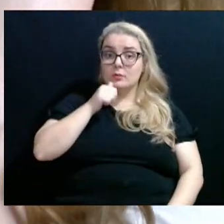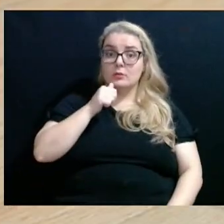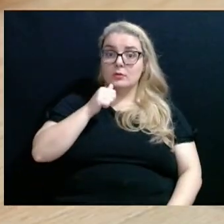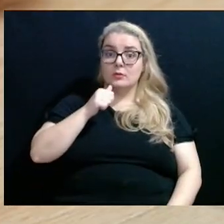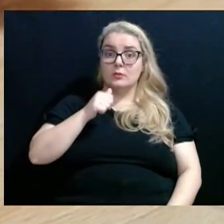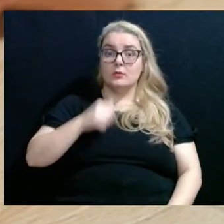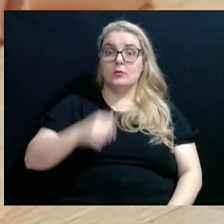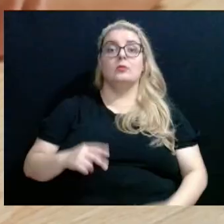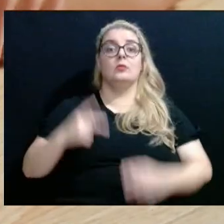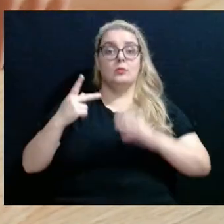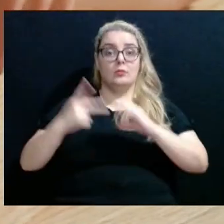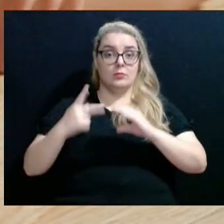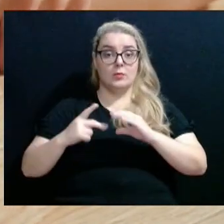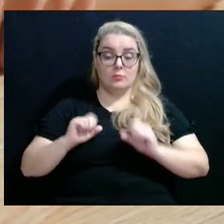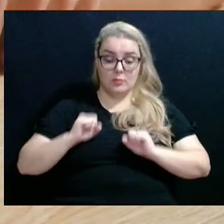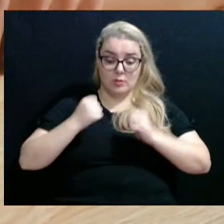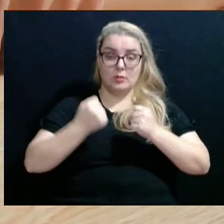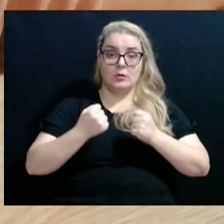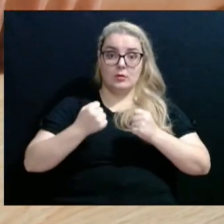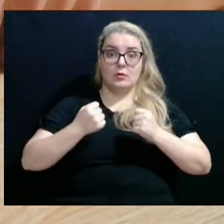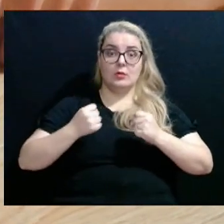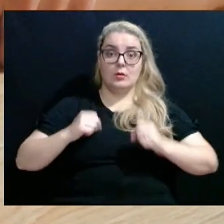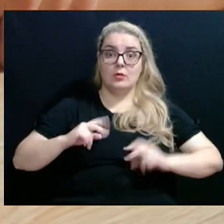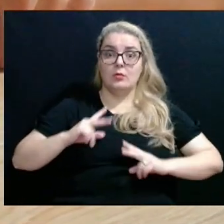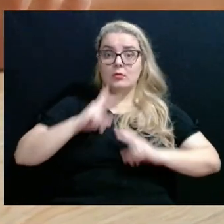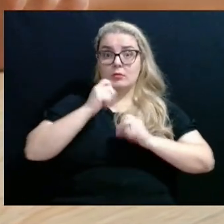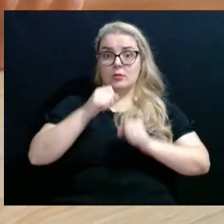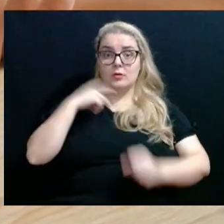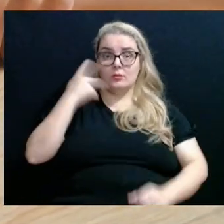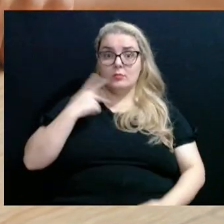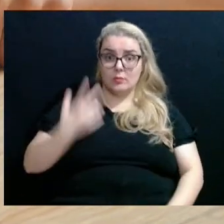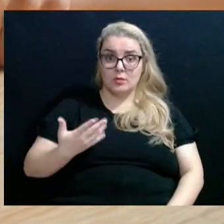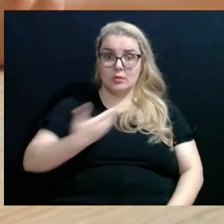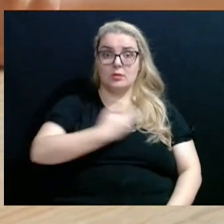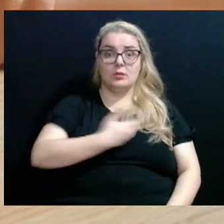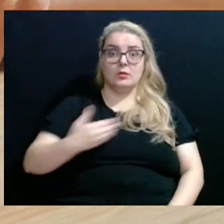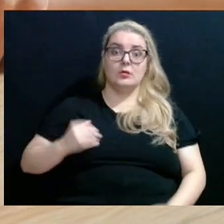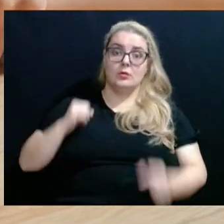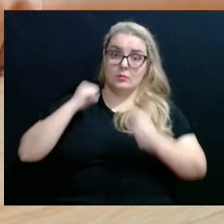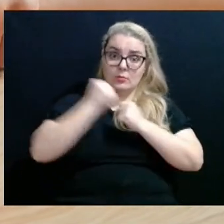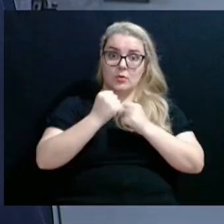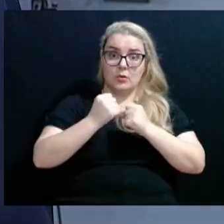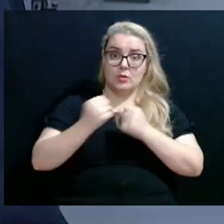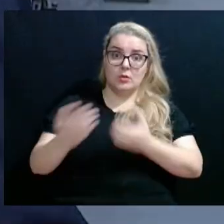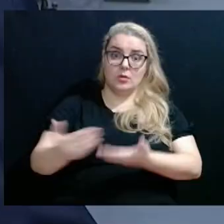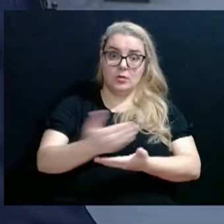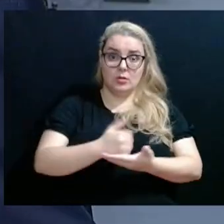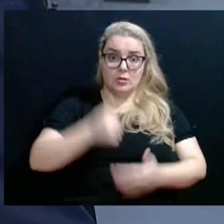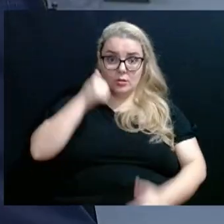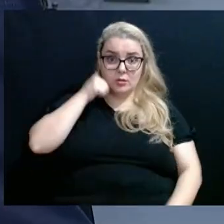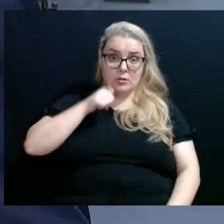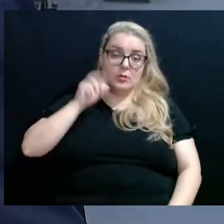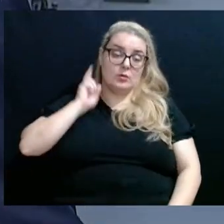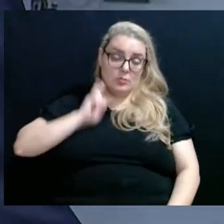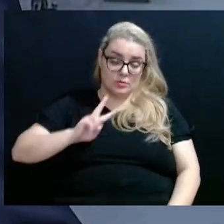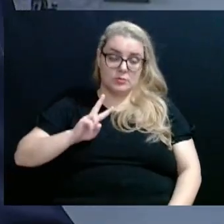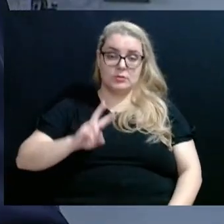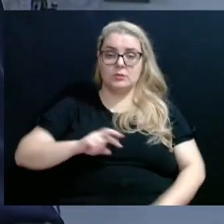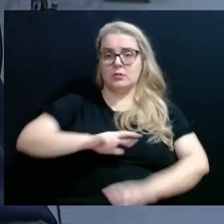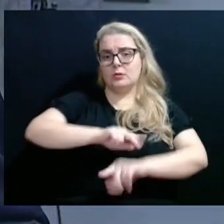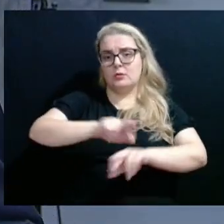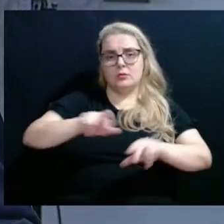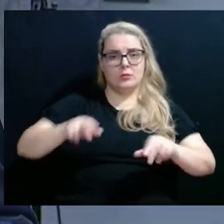o fortalecimento das políticas públicas de proteção e acolhimento às vítimas. Existem várias medidas